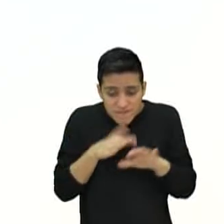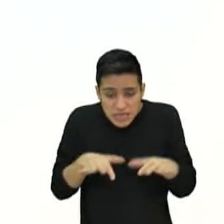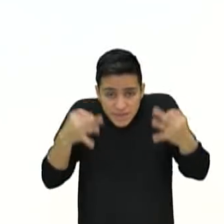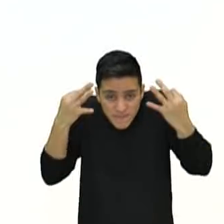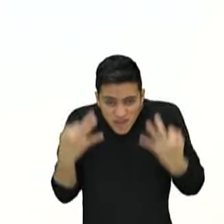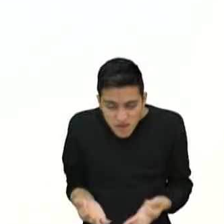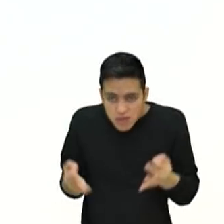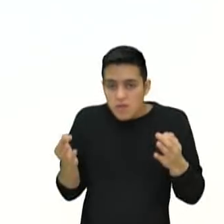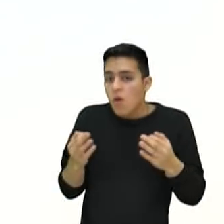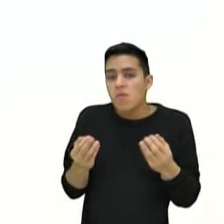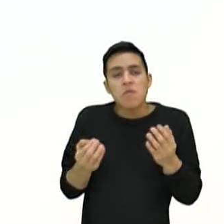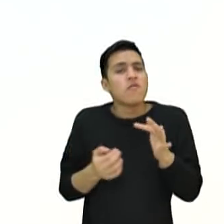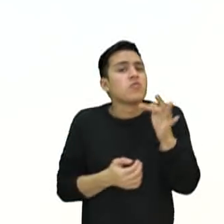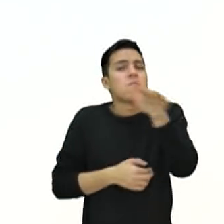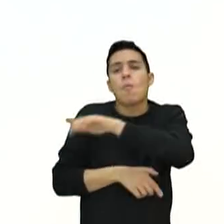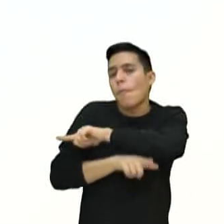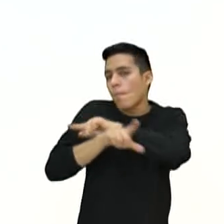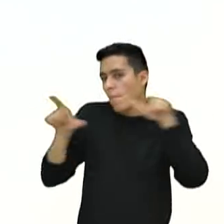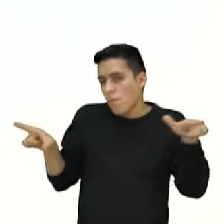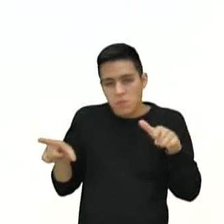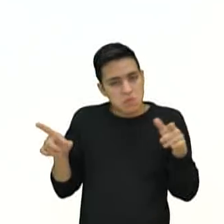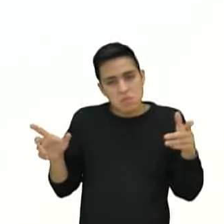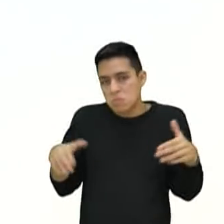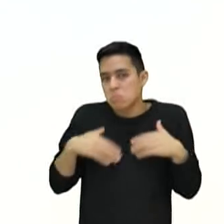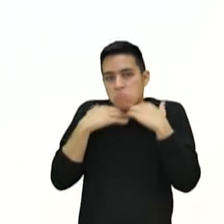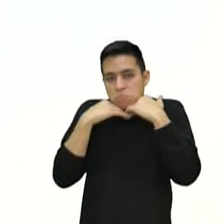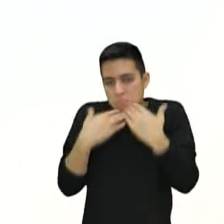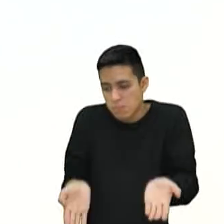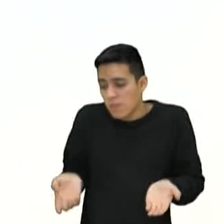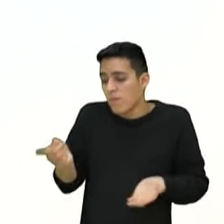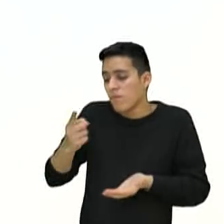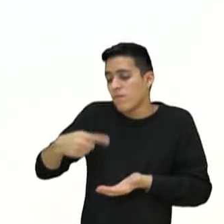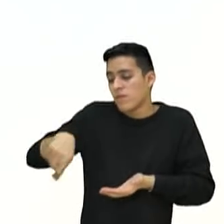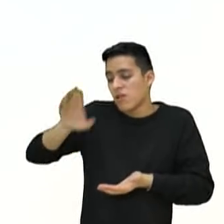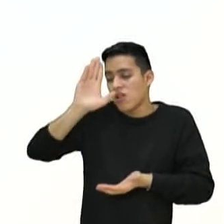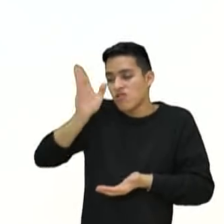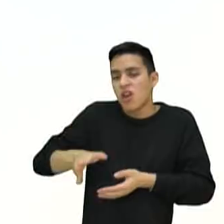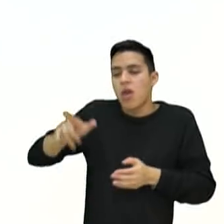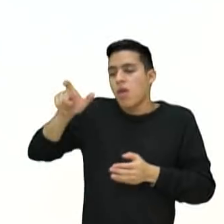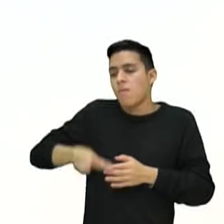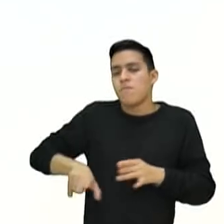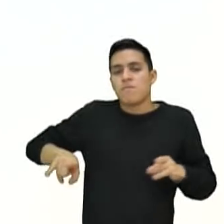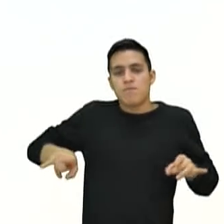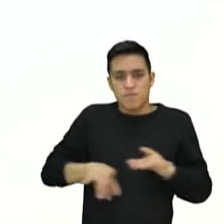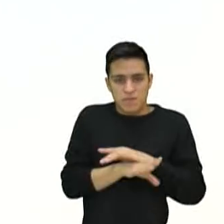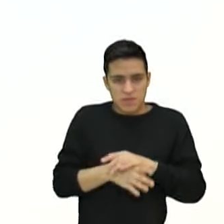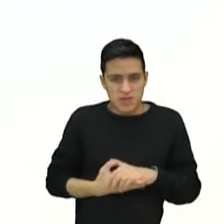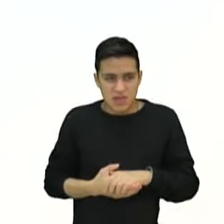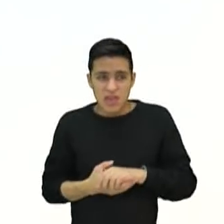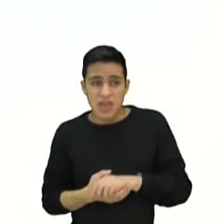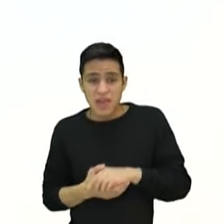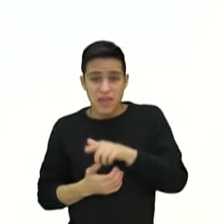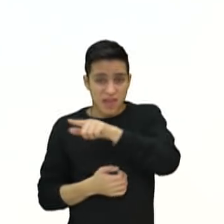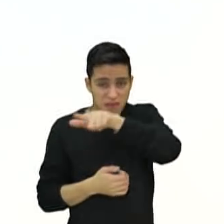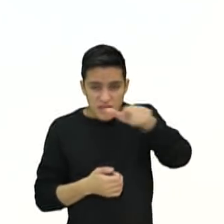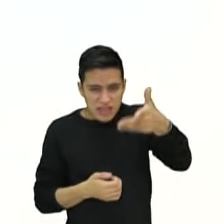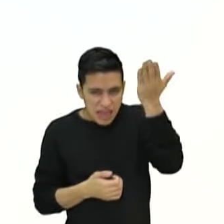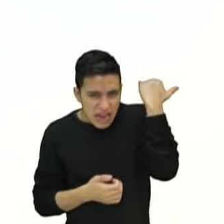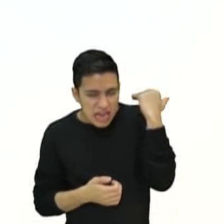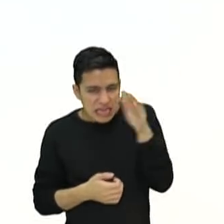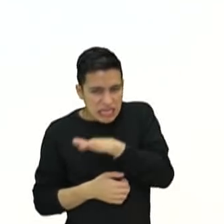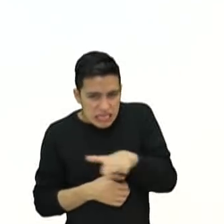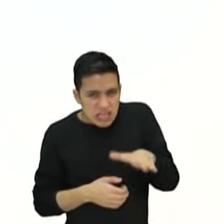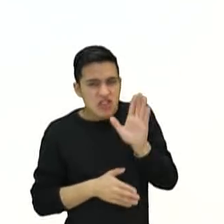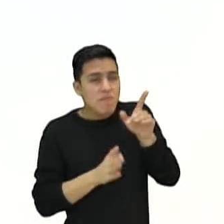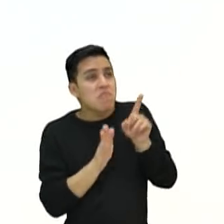seu ser infantil. Nada será porque já é. Quando você era criança, perguntaram o que